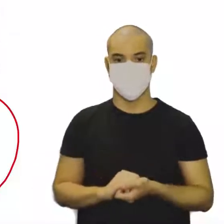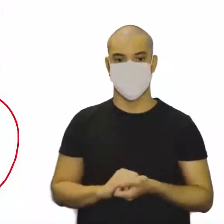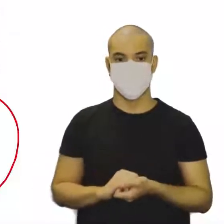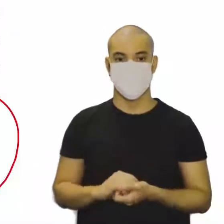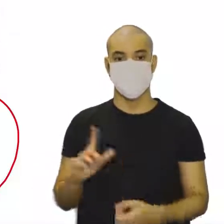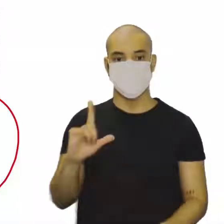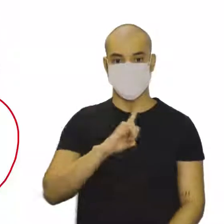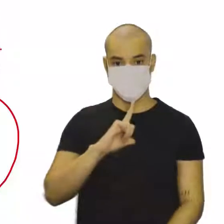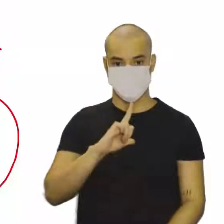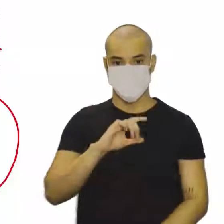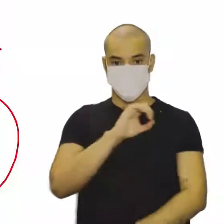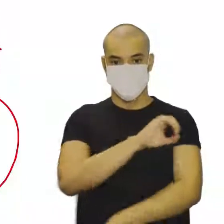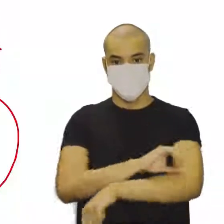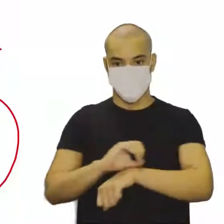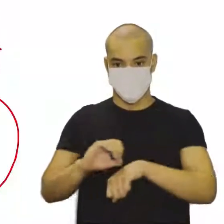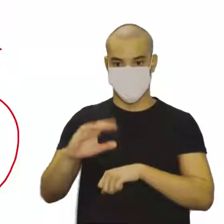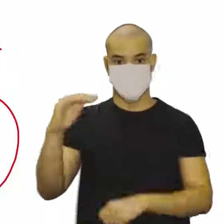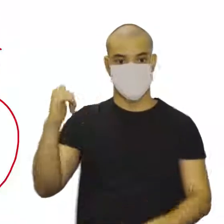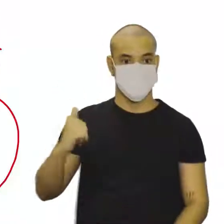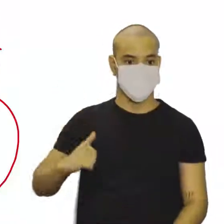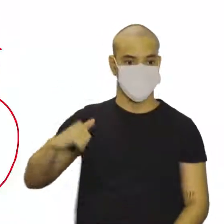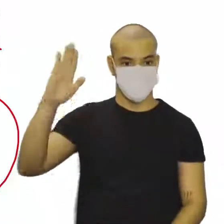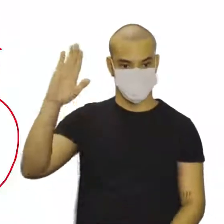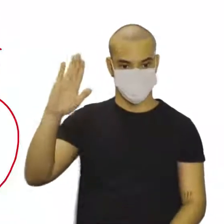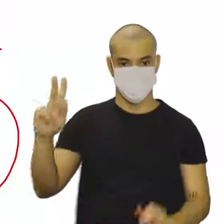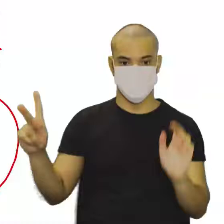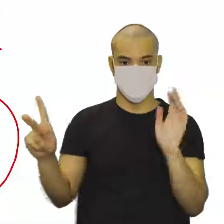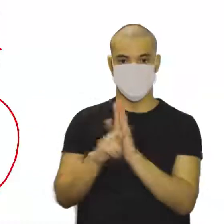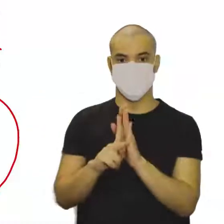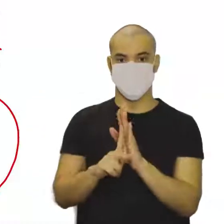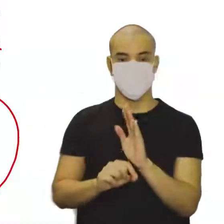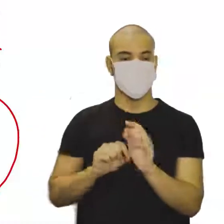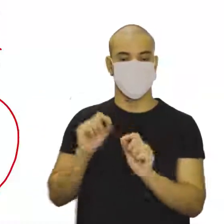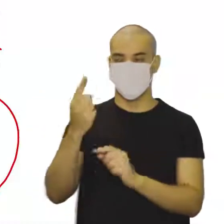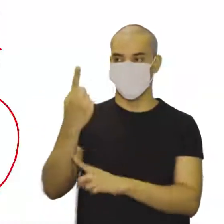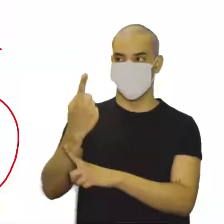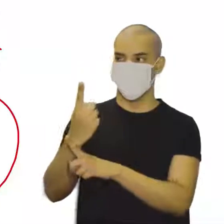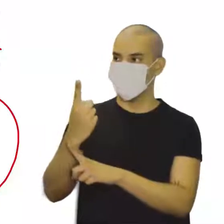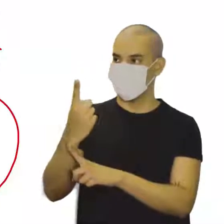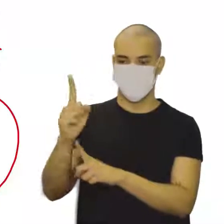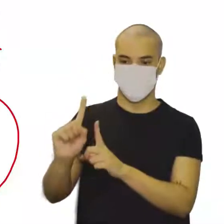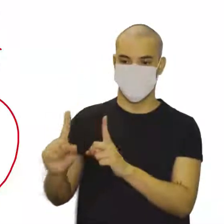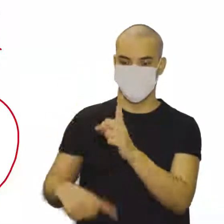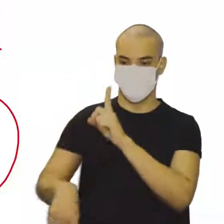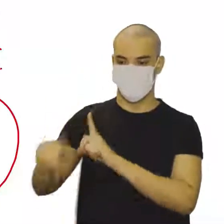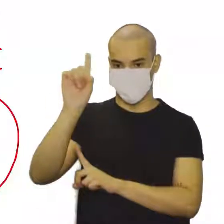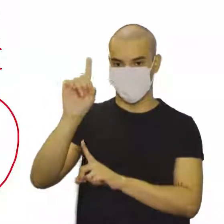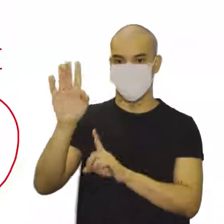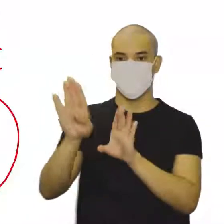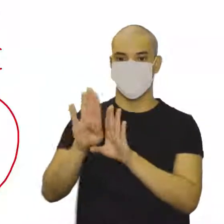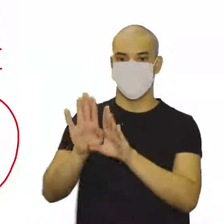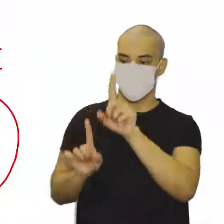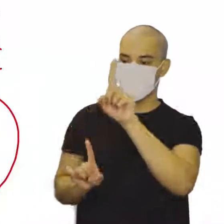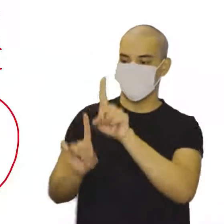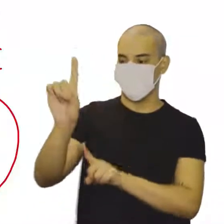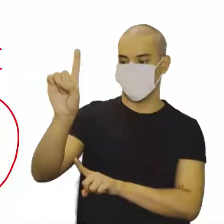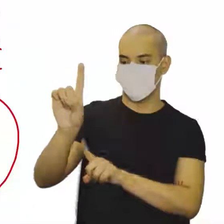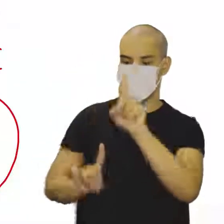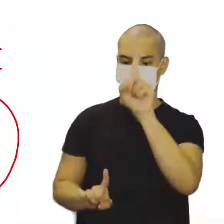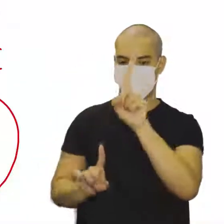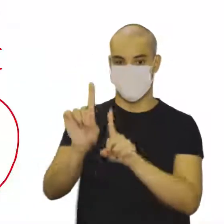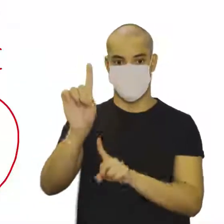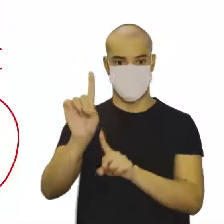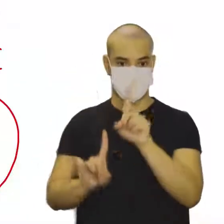existem indutores que são mais indicados para altas frequências e outros que são feitos